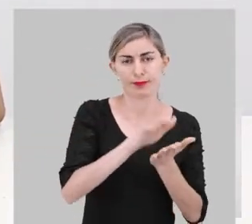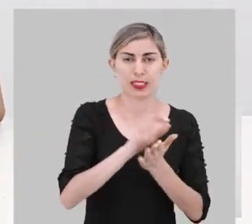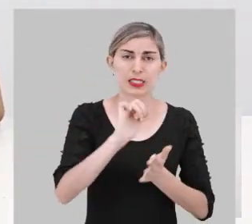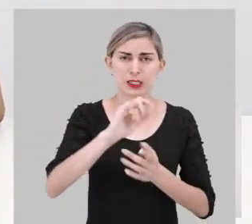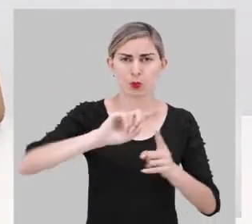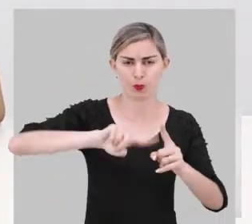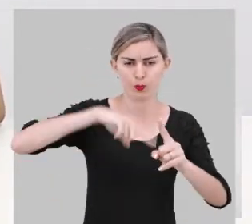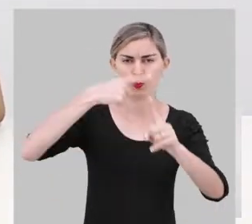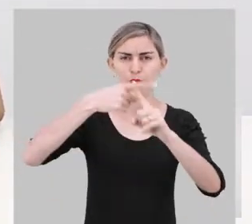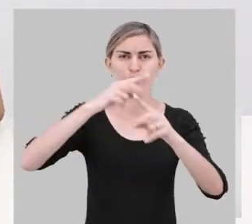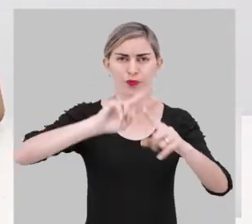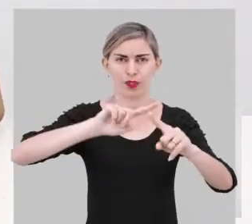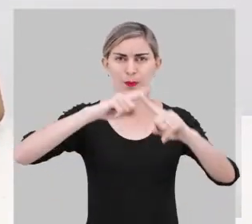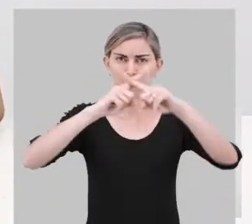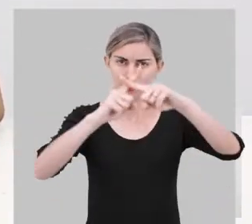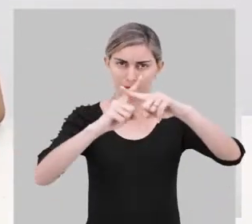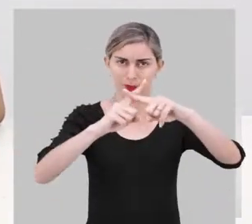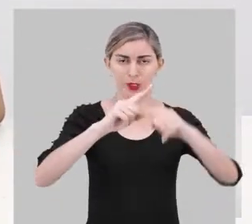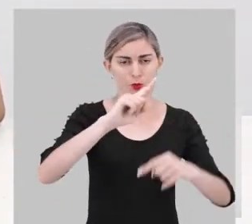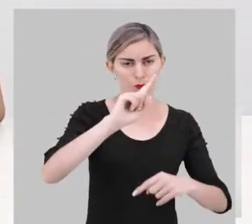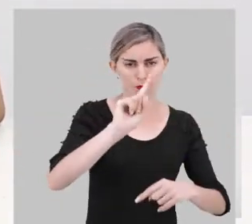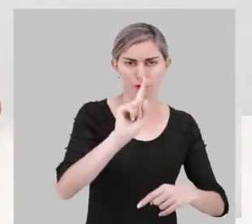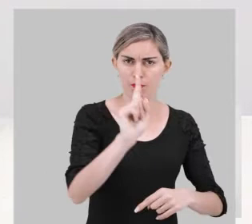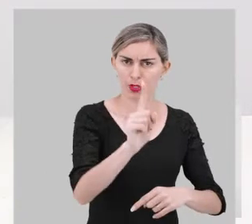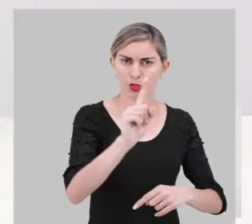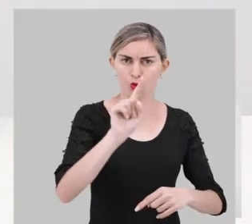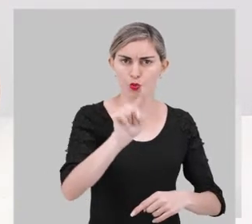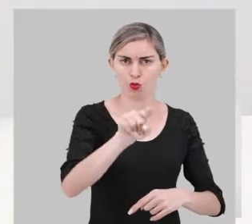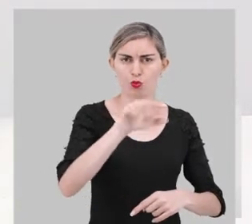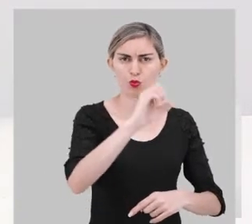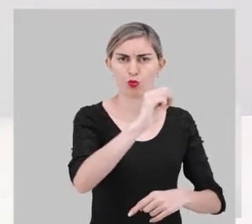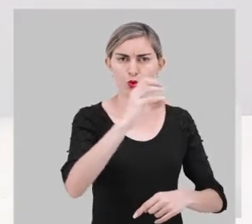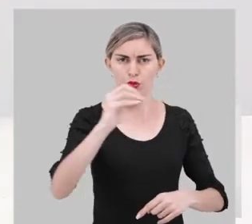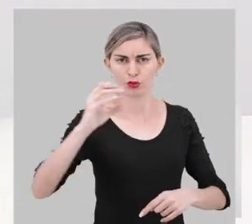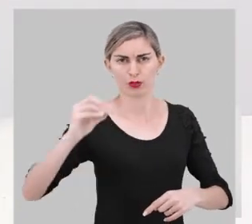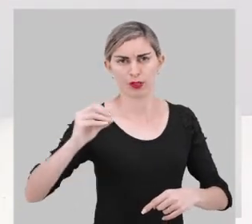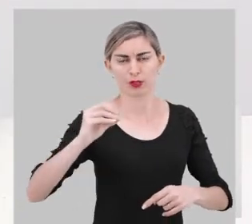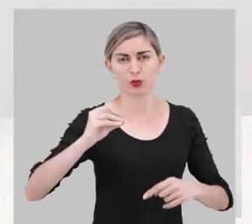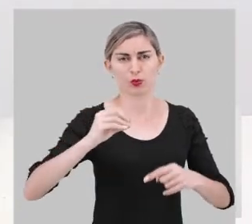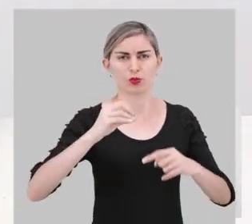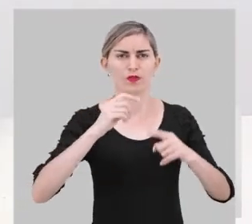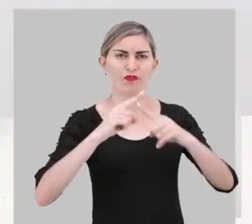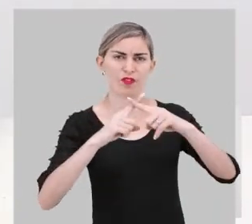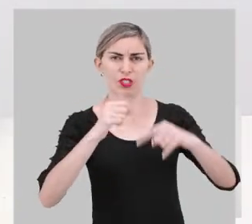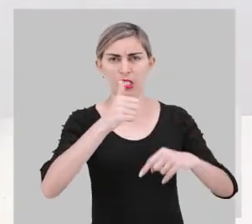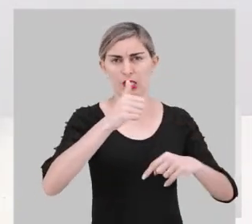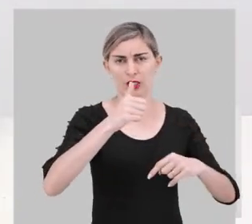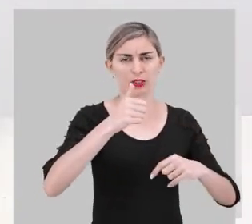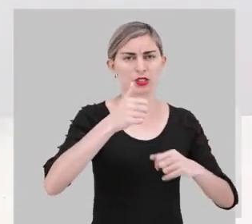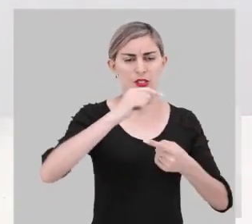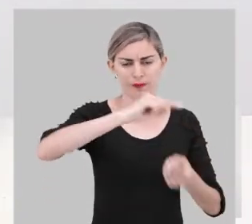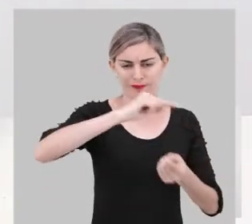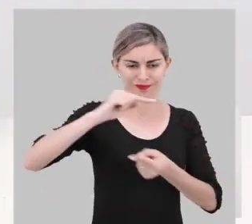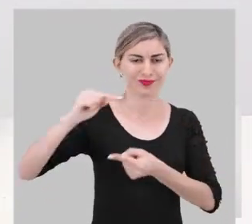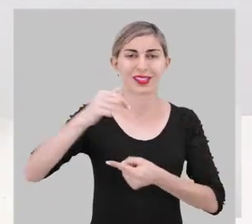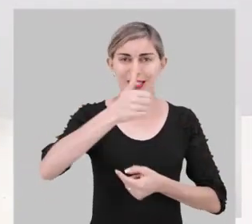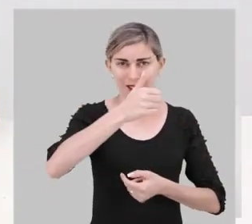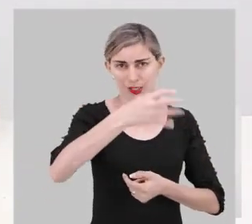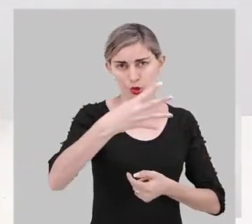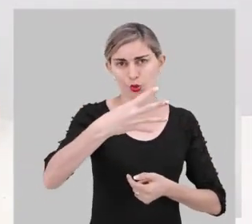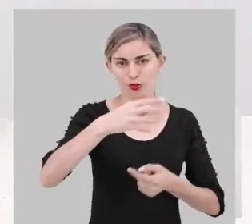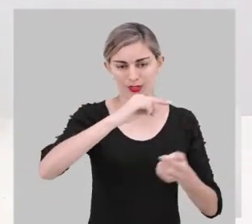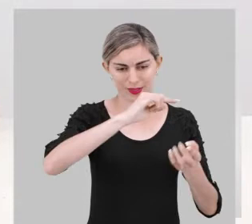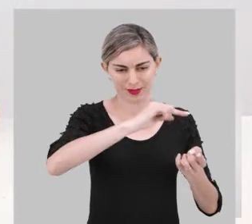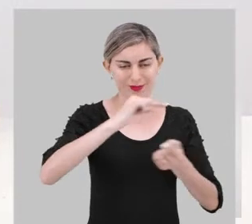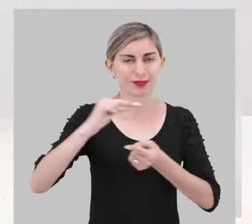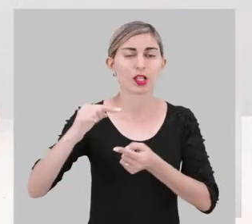Se eu multiplico as 1.800 folhas, por 14 latinhas, que é a quantidade que uma folha rende,